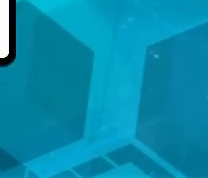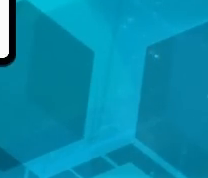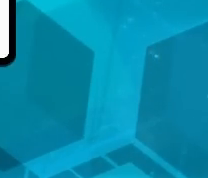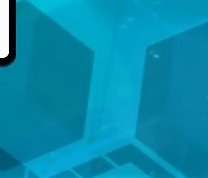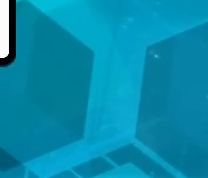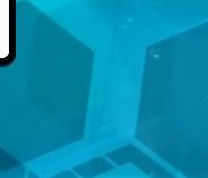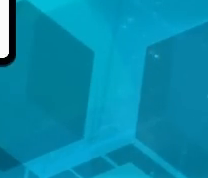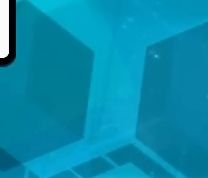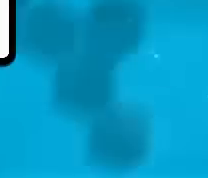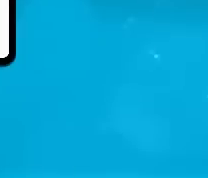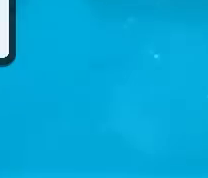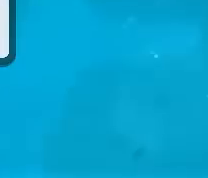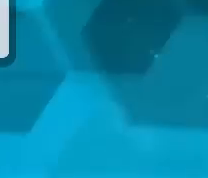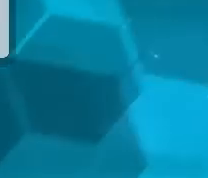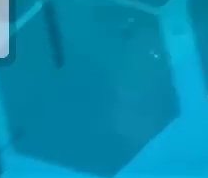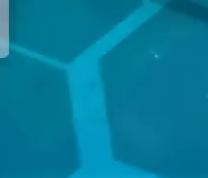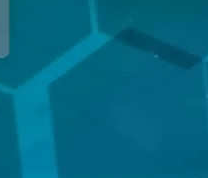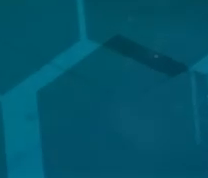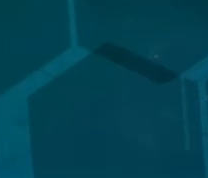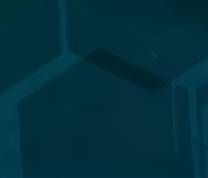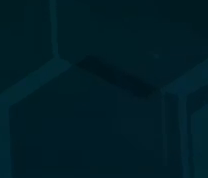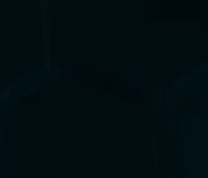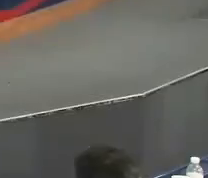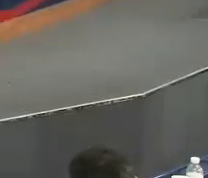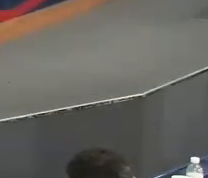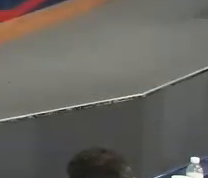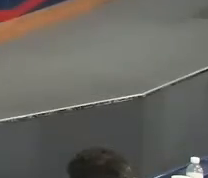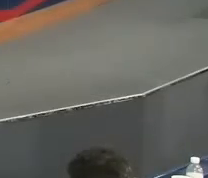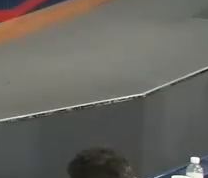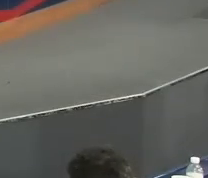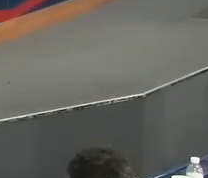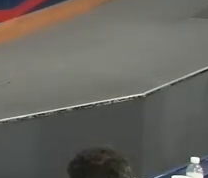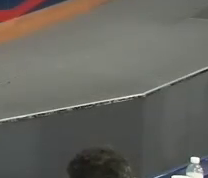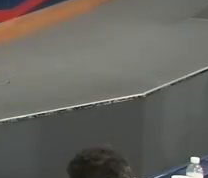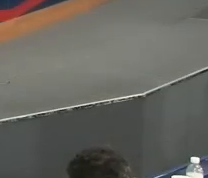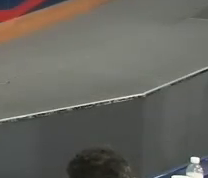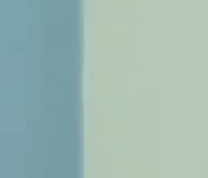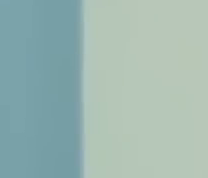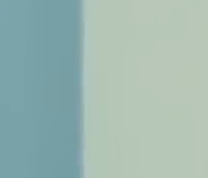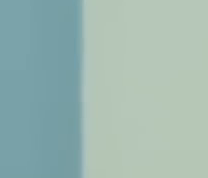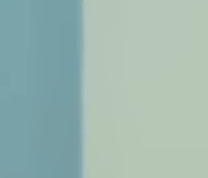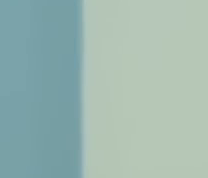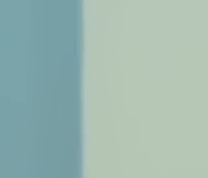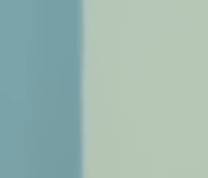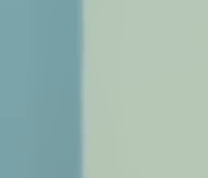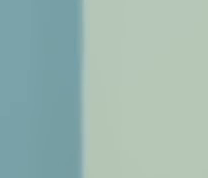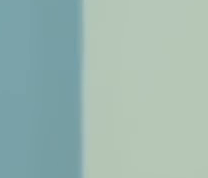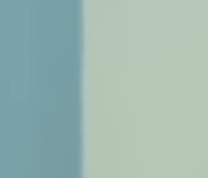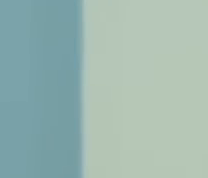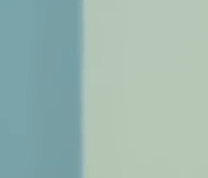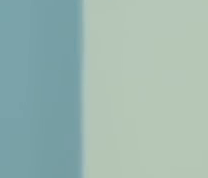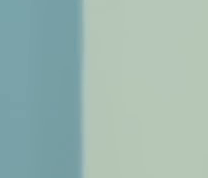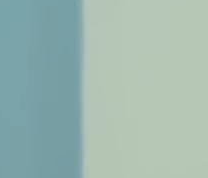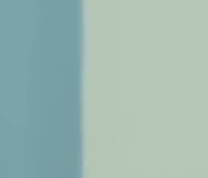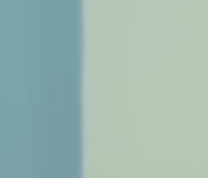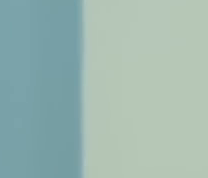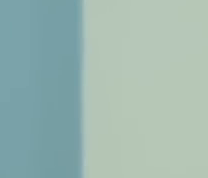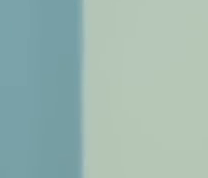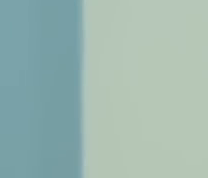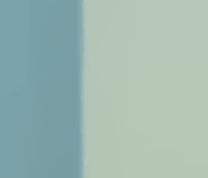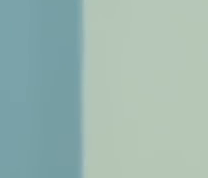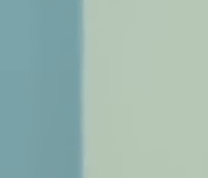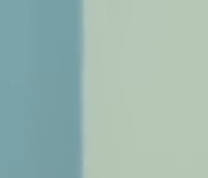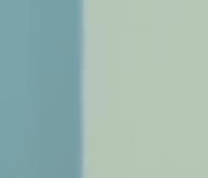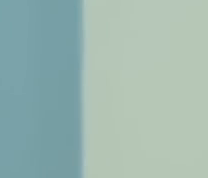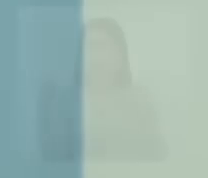tréplica será de 45 segundos. Agora sim, acredito que tenha ficado mais claro para todo mundo. Caso não tenha ficado, a gente vai